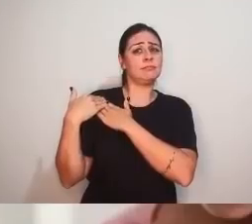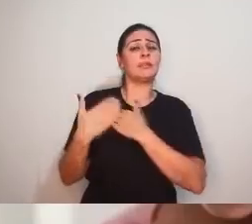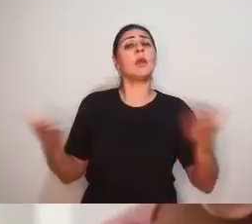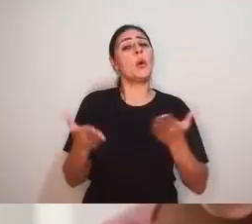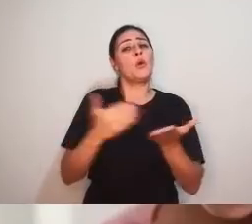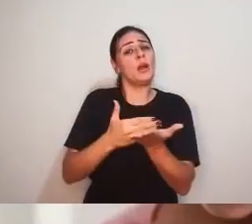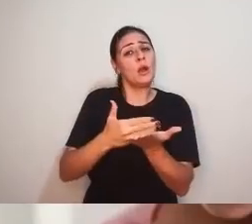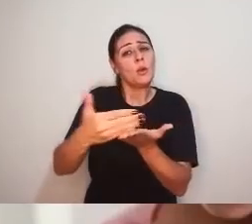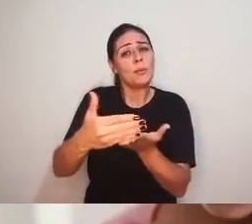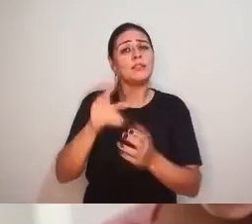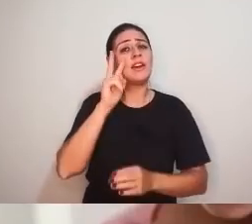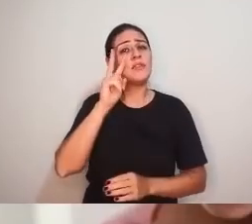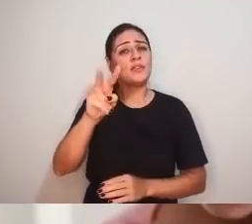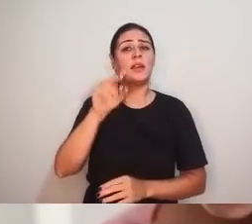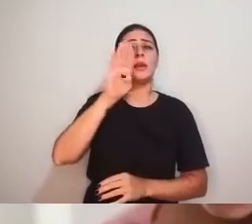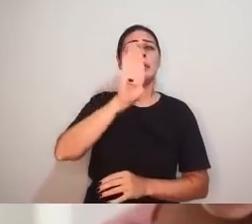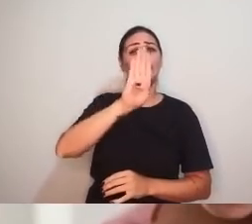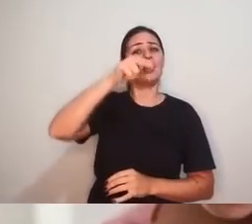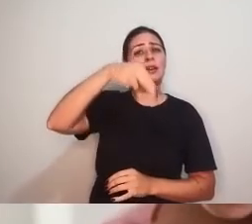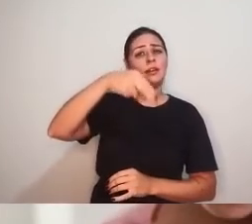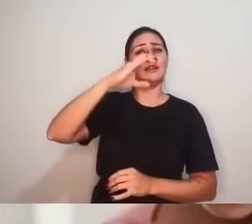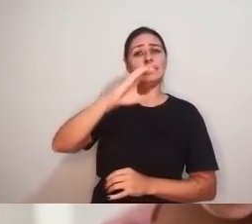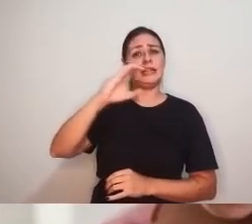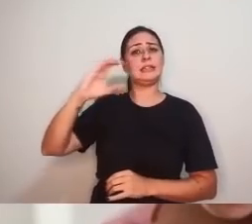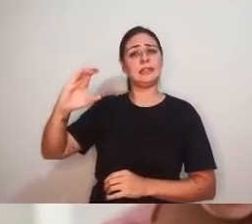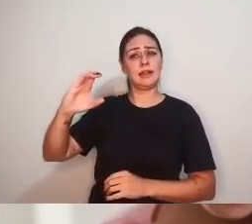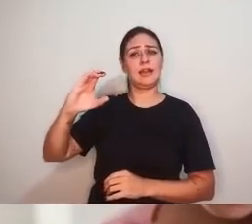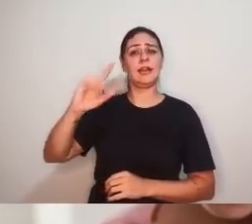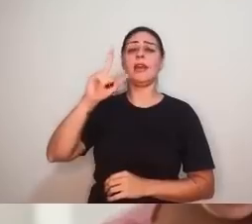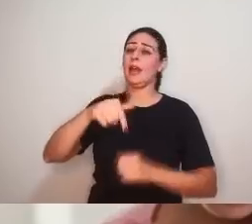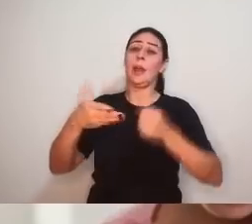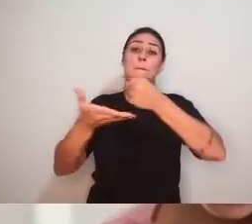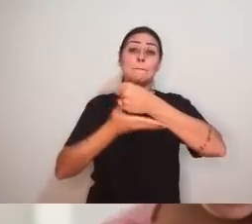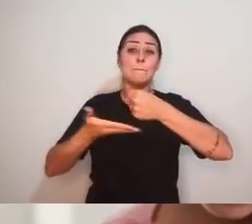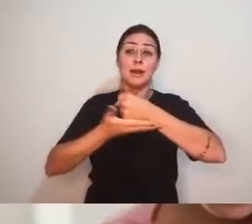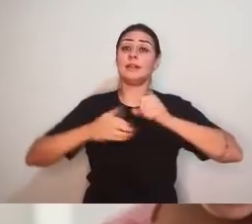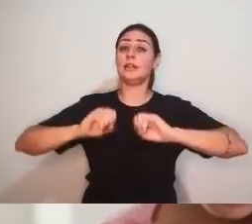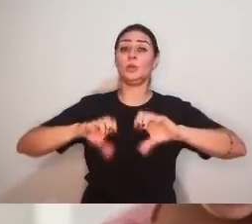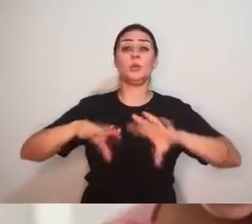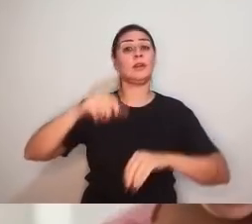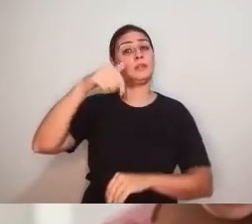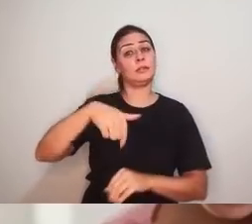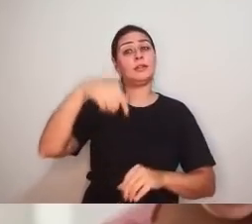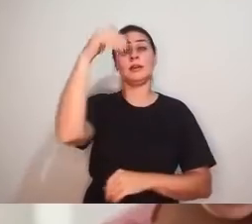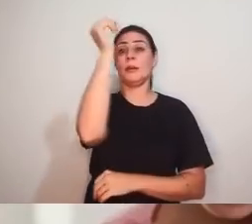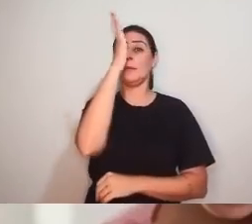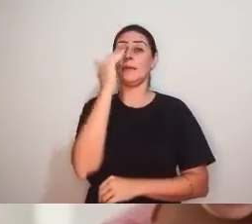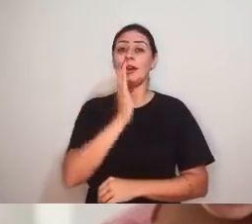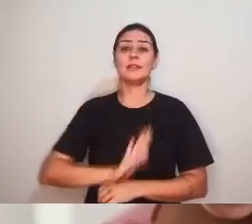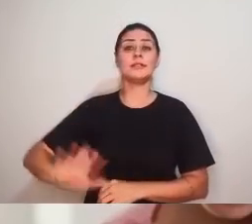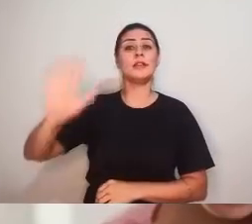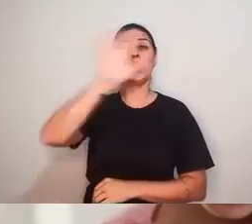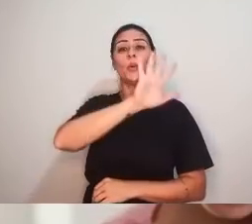esperadas. E aí, quando a gente começa agora a olhar a BNCC, e a BNCC como pano de fundo do nosso fazer educativo no Brasil,